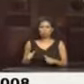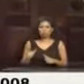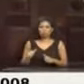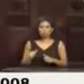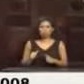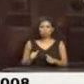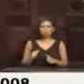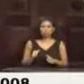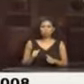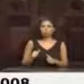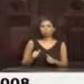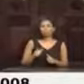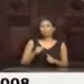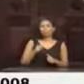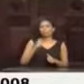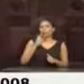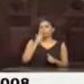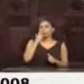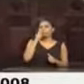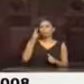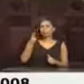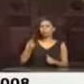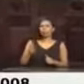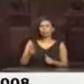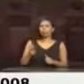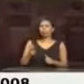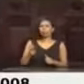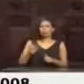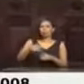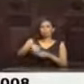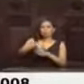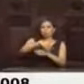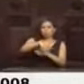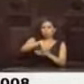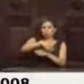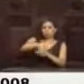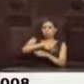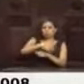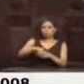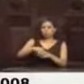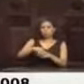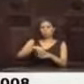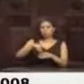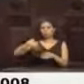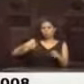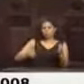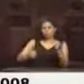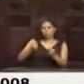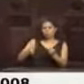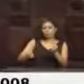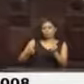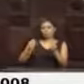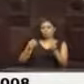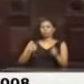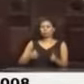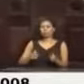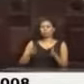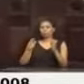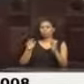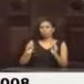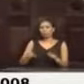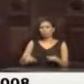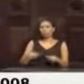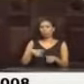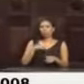o segundo distrito, que parece a lua, cheio de buracos. Esse é o prefeito